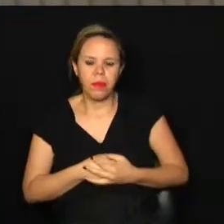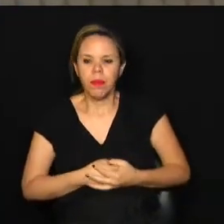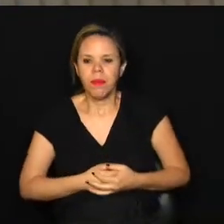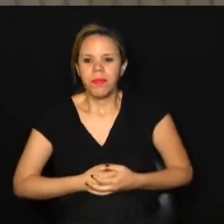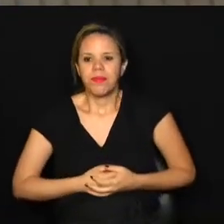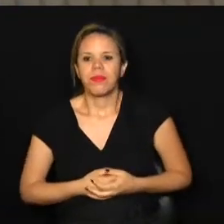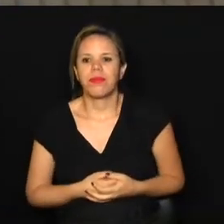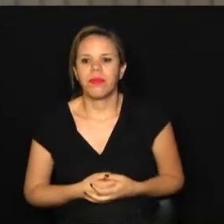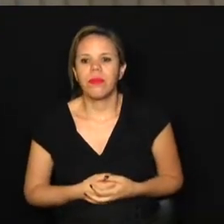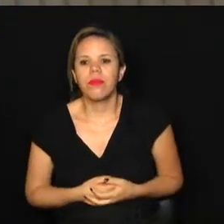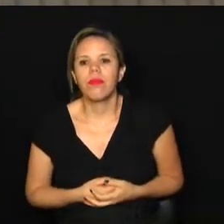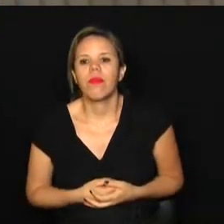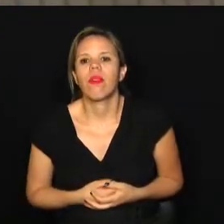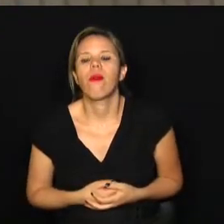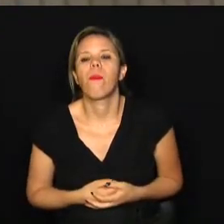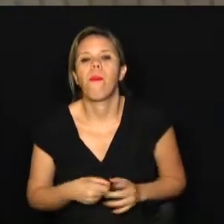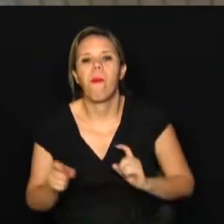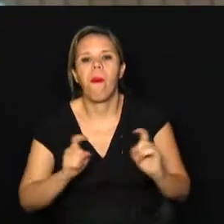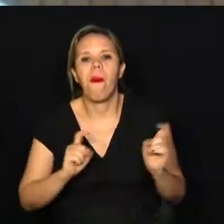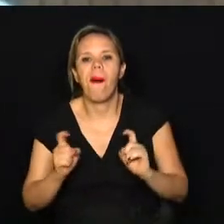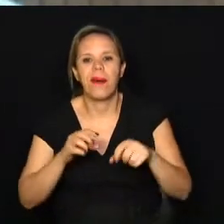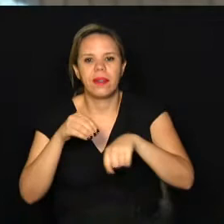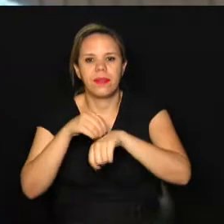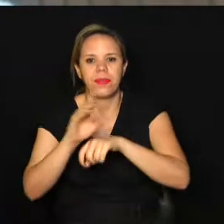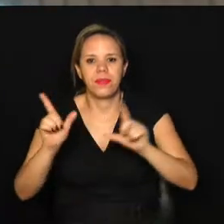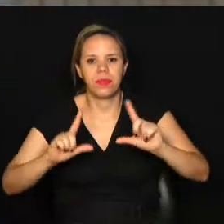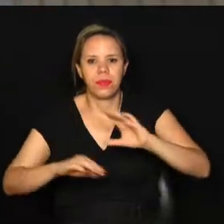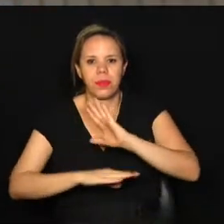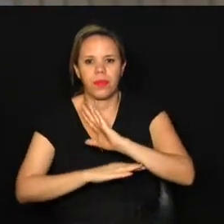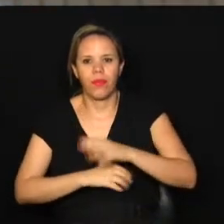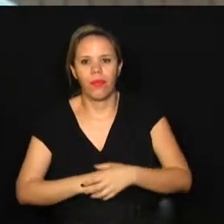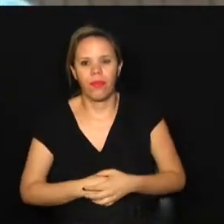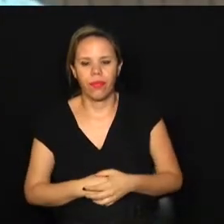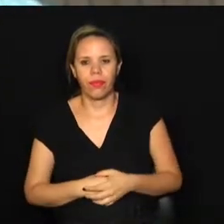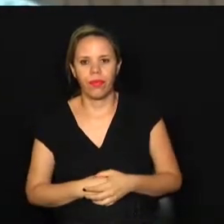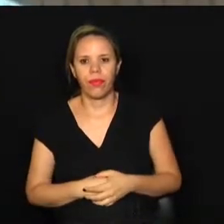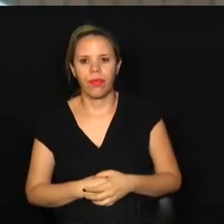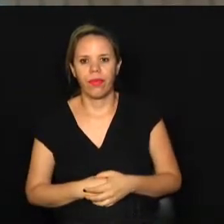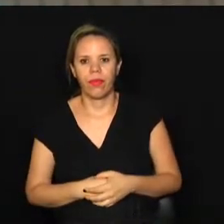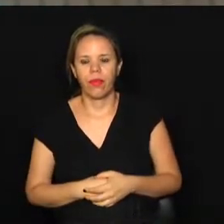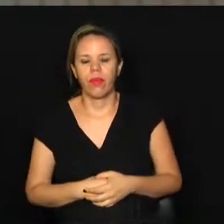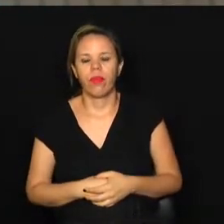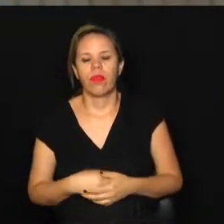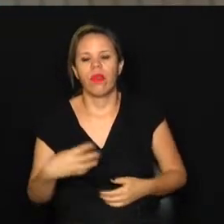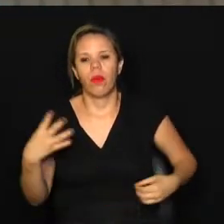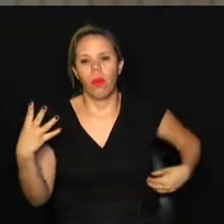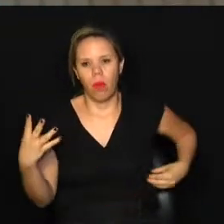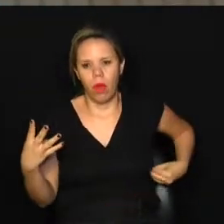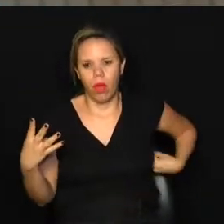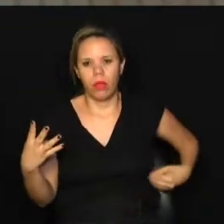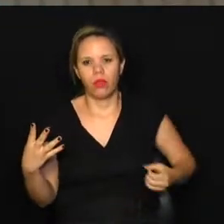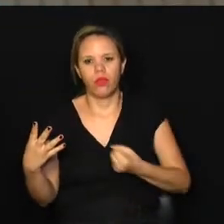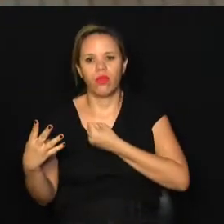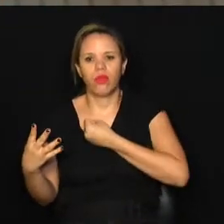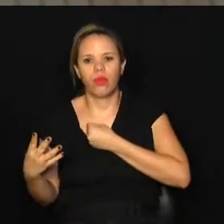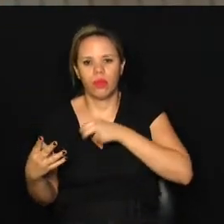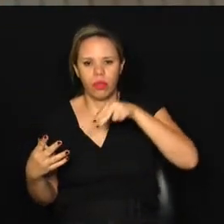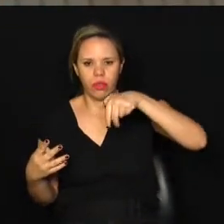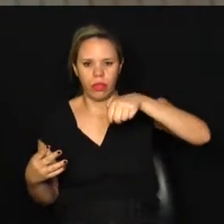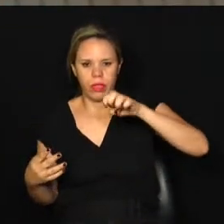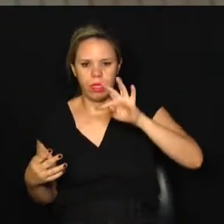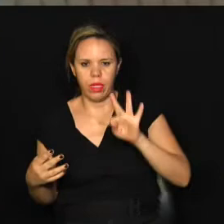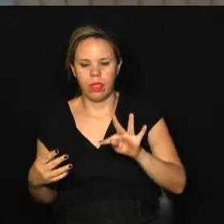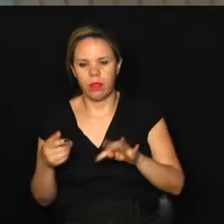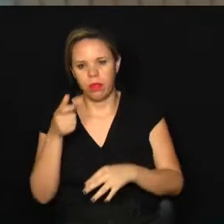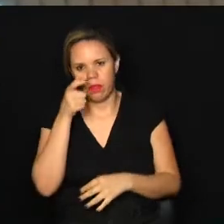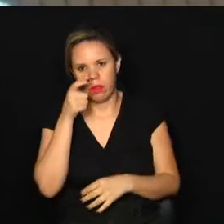Essa audiência está sendo transmitida pela TV Câmara, canal 4 da NET, onde todos podem estar